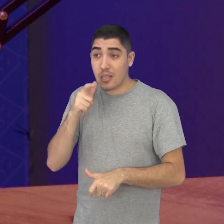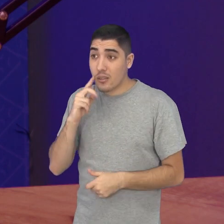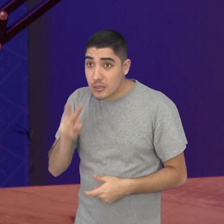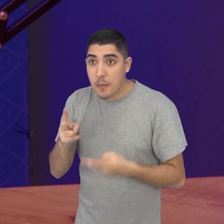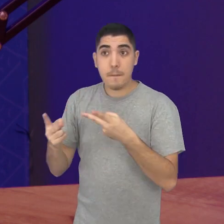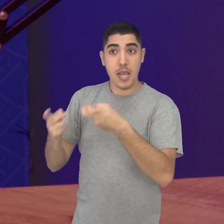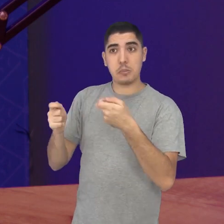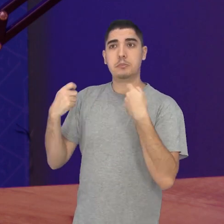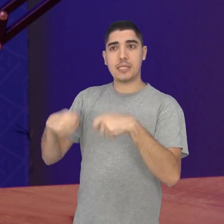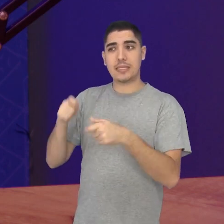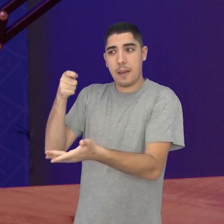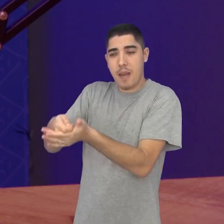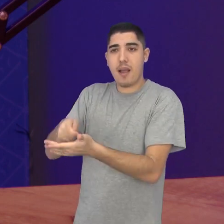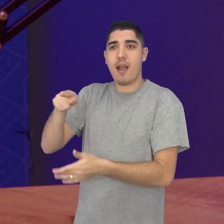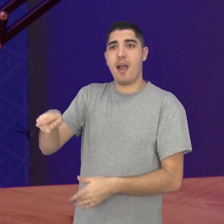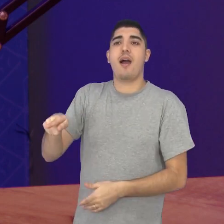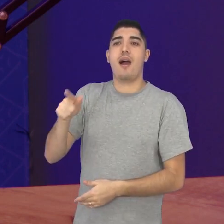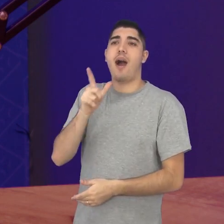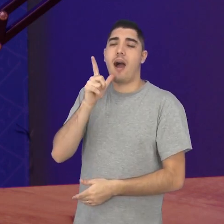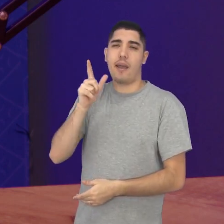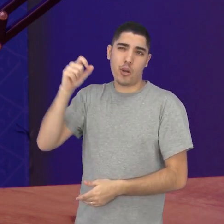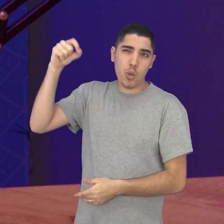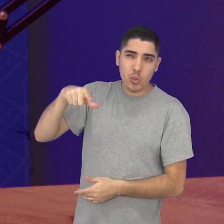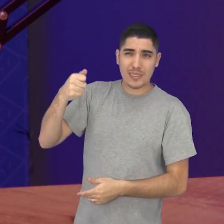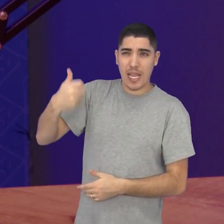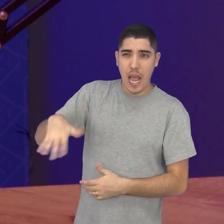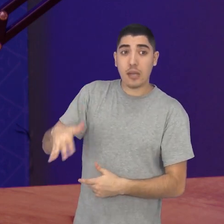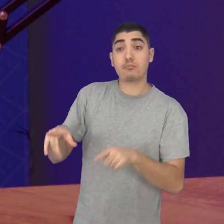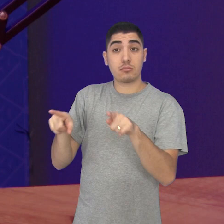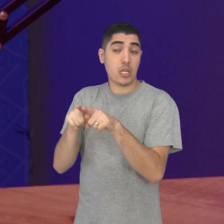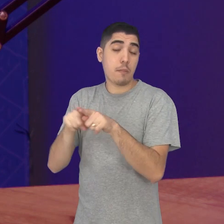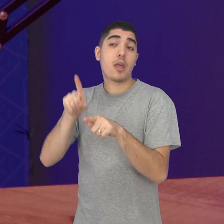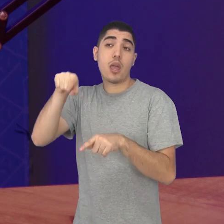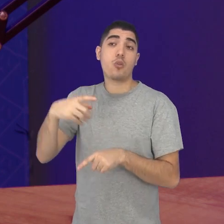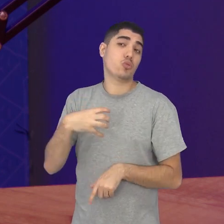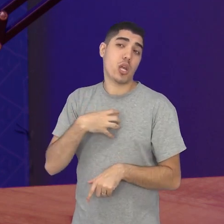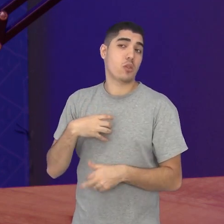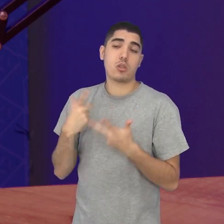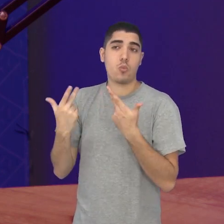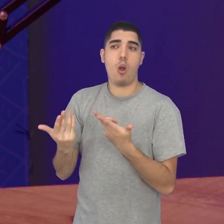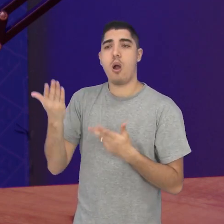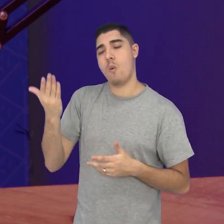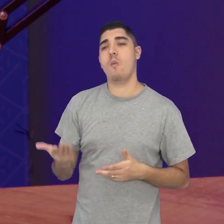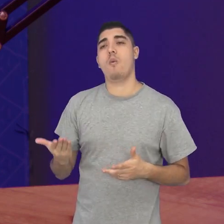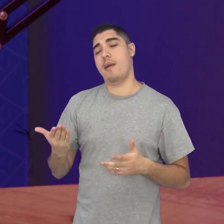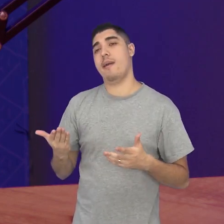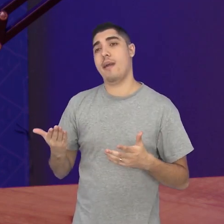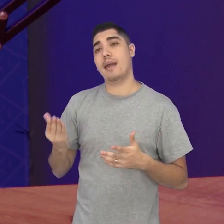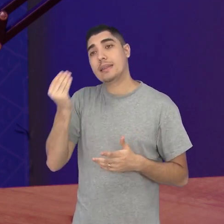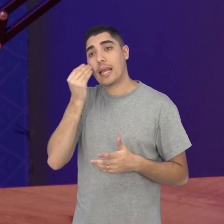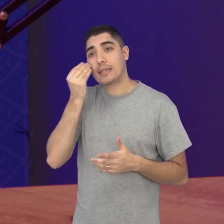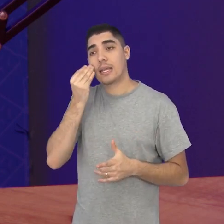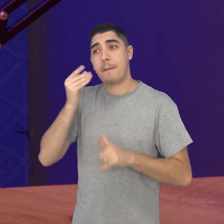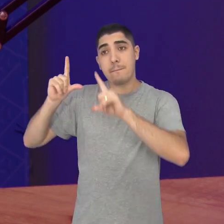né, percebeu que precisou pagar aí uma conta mais cara de luz, e essa também é uma forma, né, Samuel, de, então, gastar